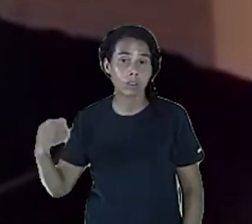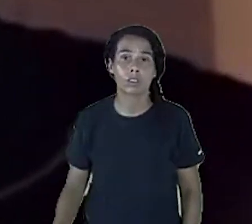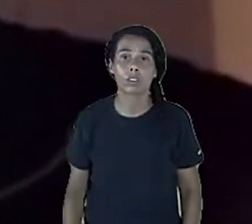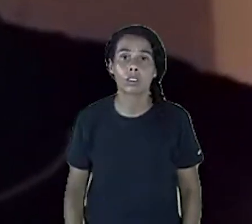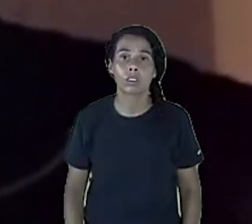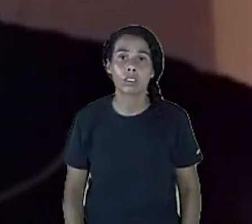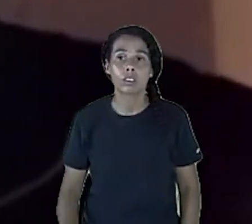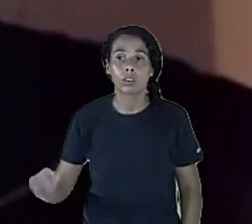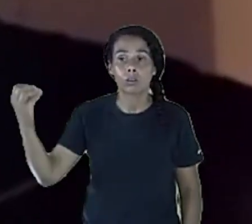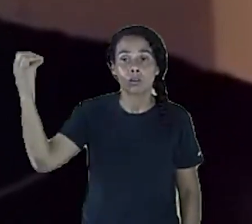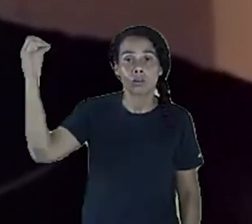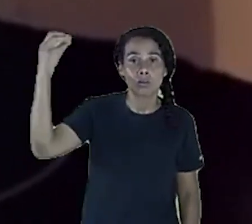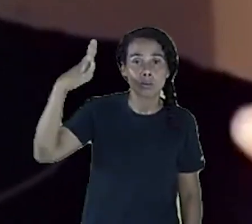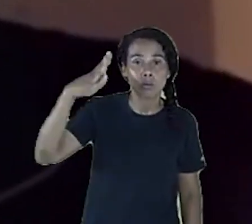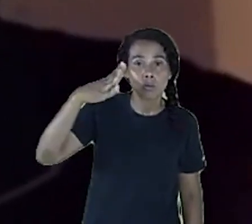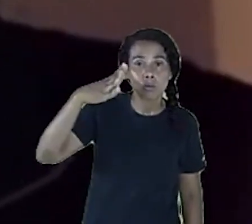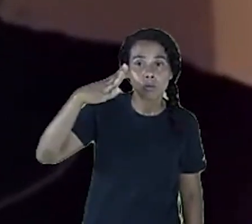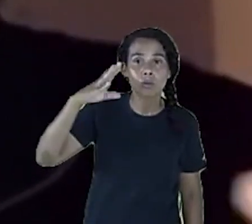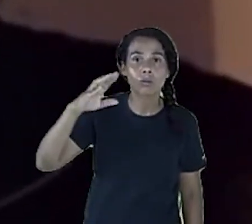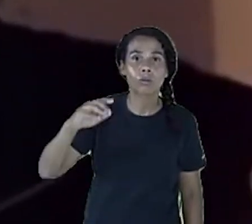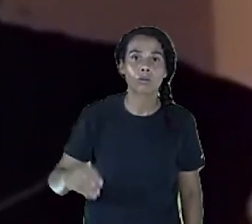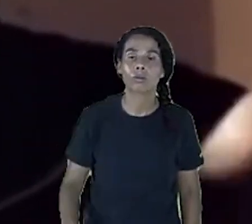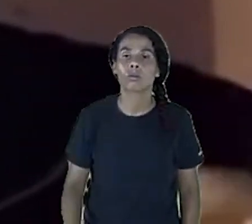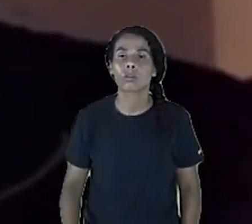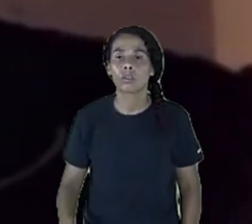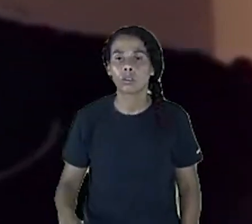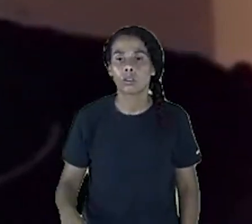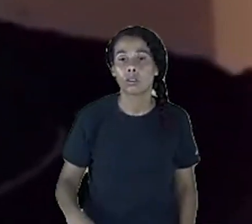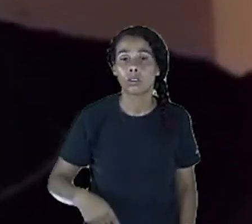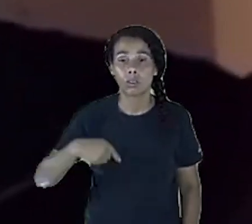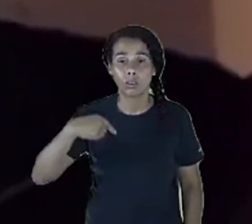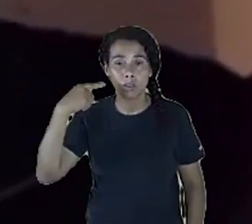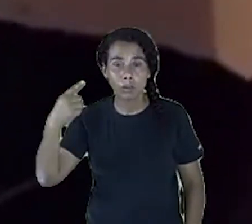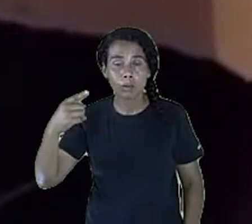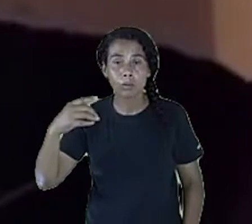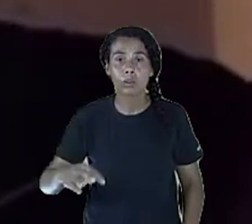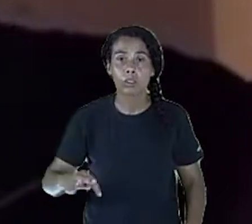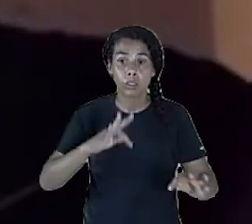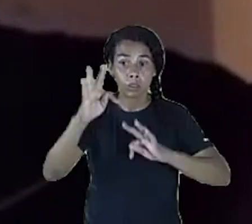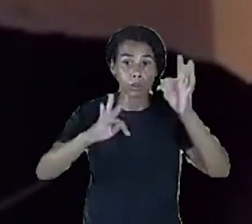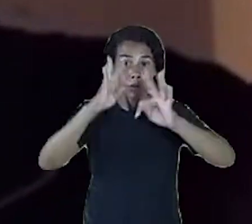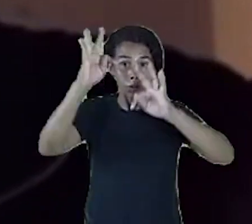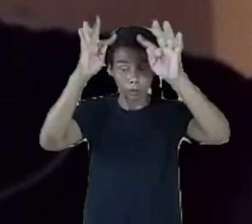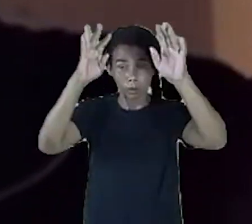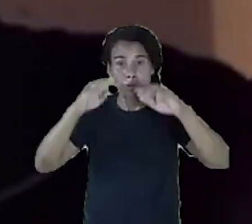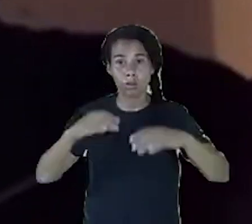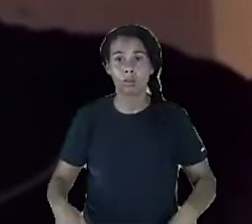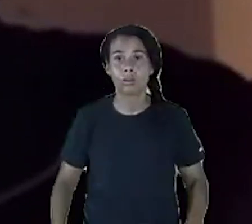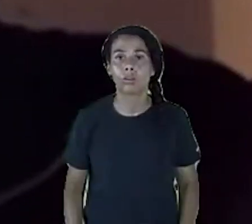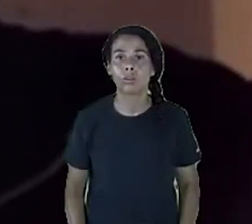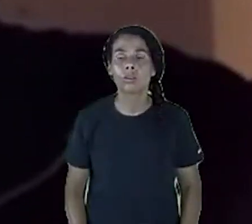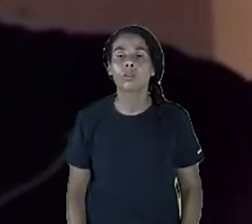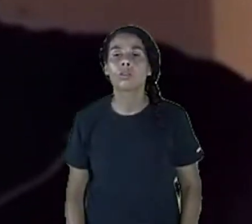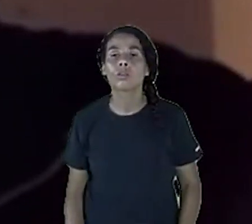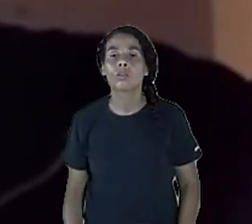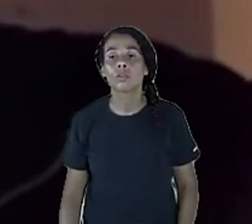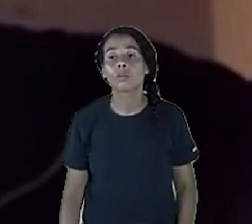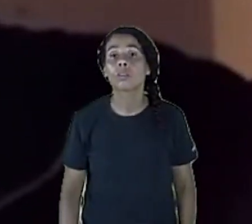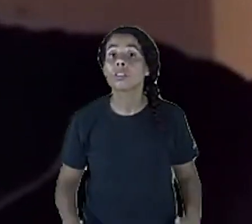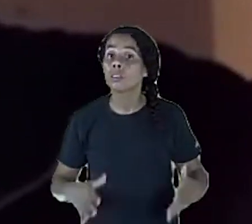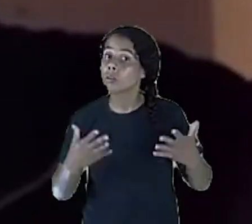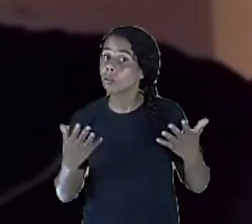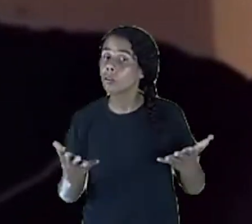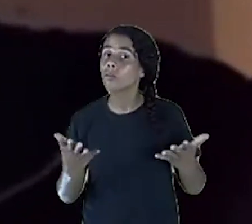impressões muito fortes das lâmpadas elétricas, enfim, que não existiam